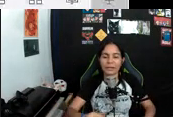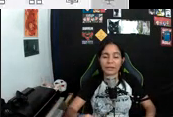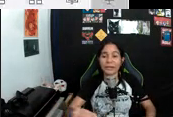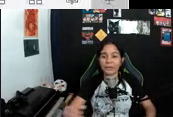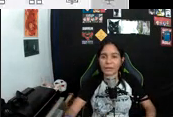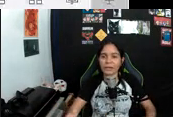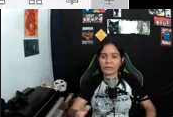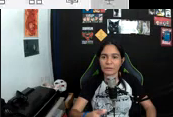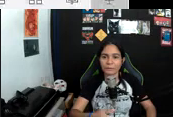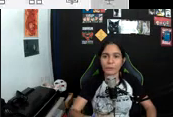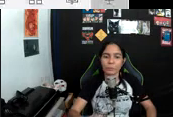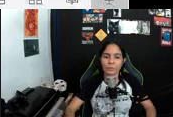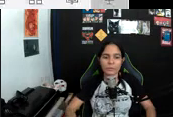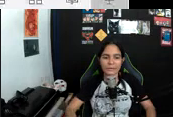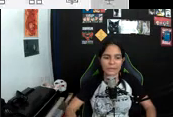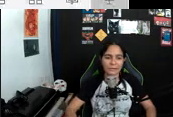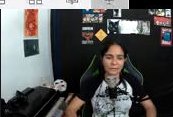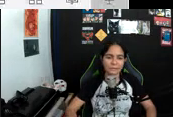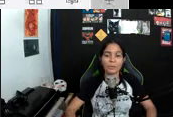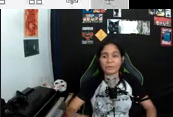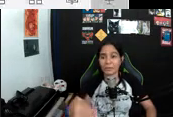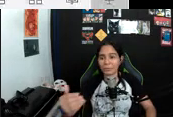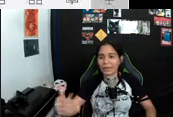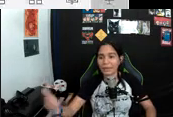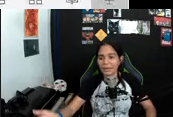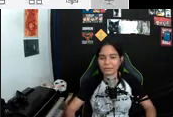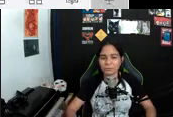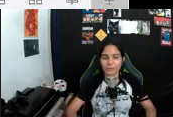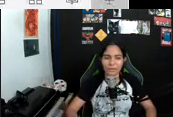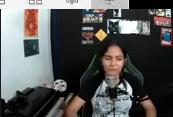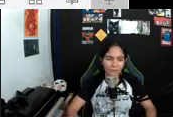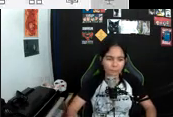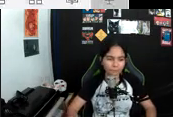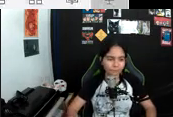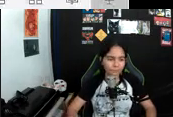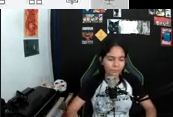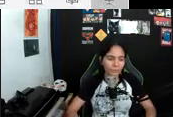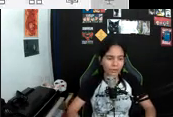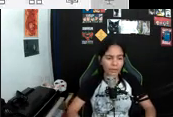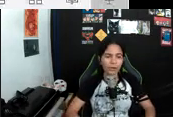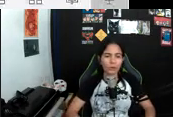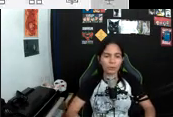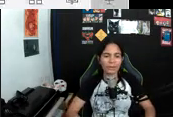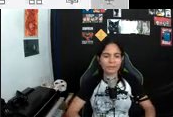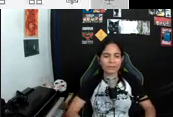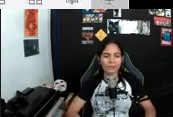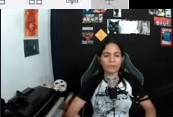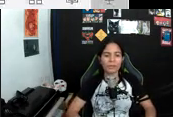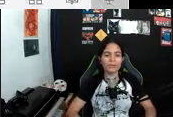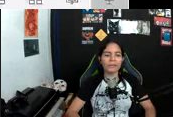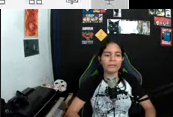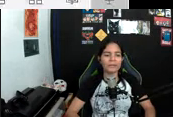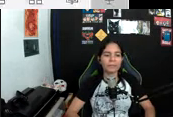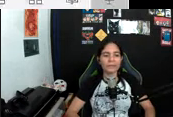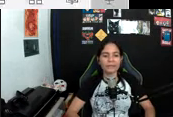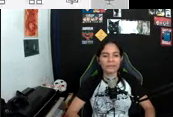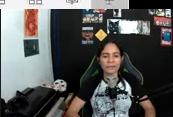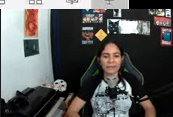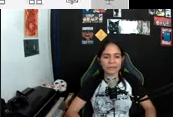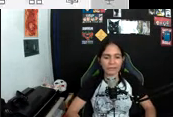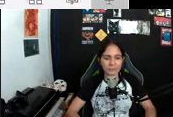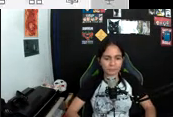seja identificado se foi por alguma delas, ou até pela relação delas, né? paciente tem o direito de